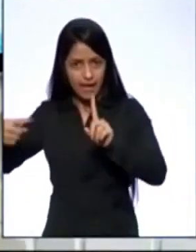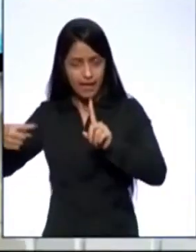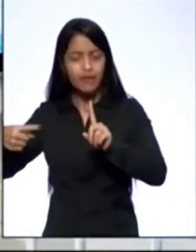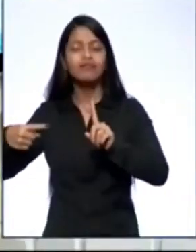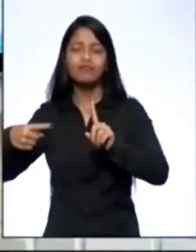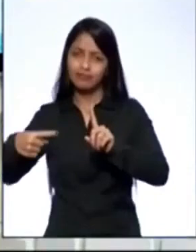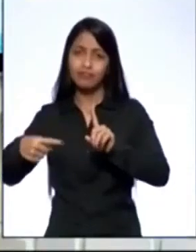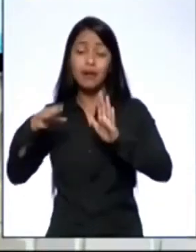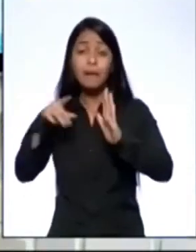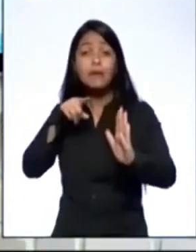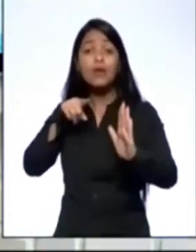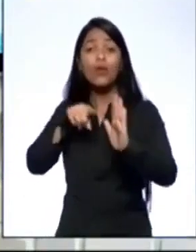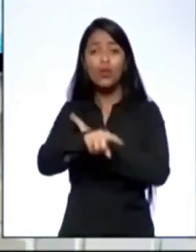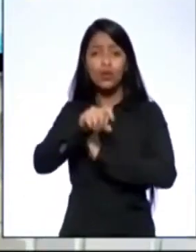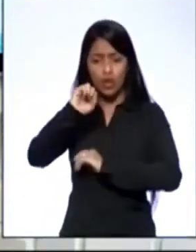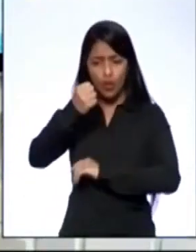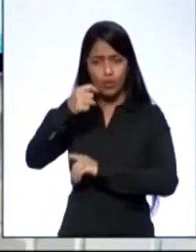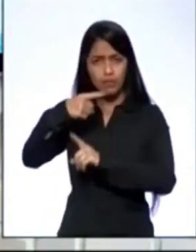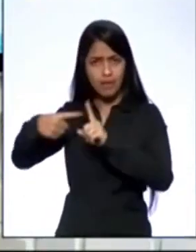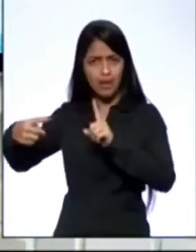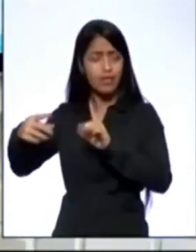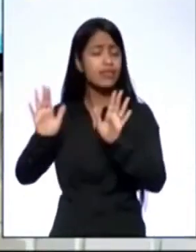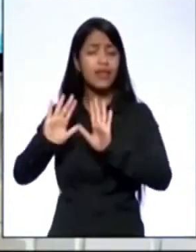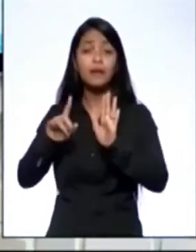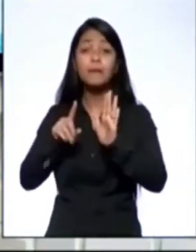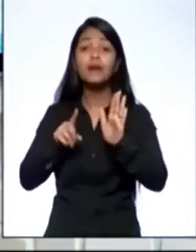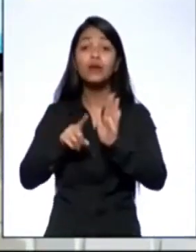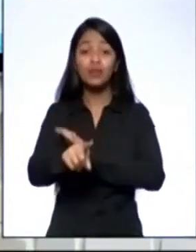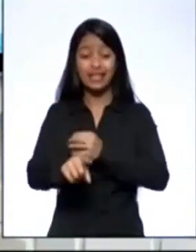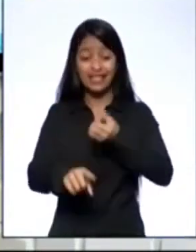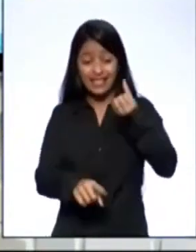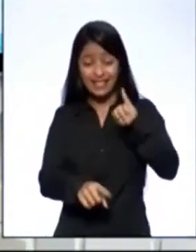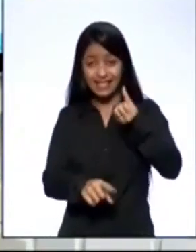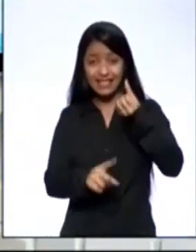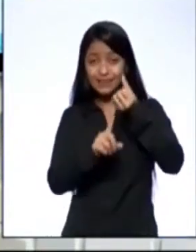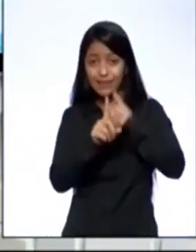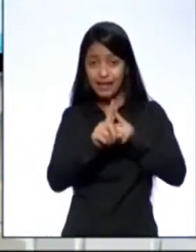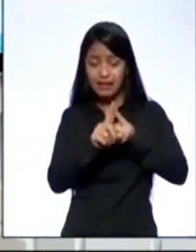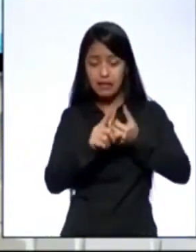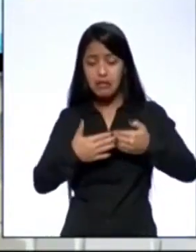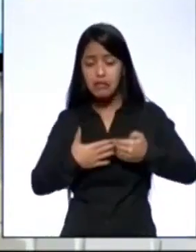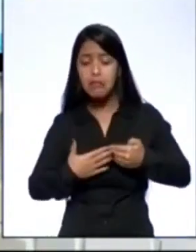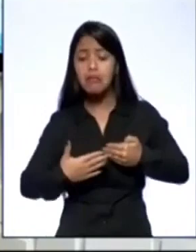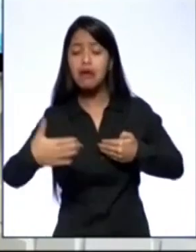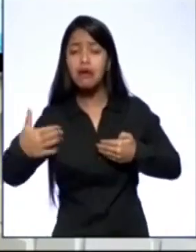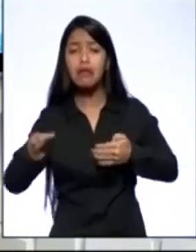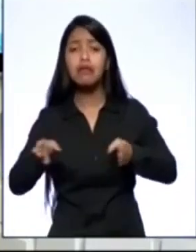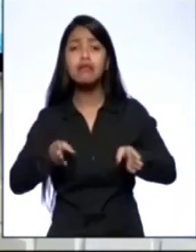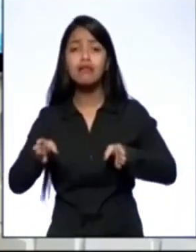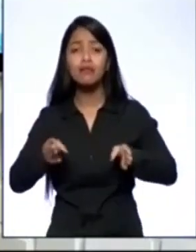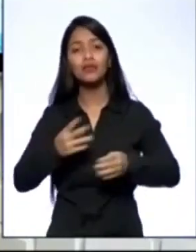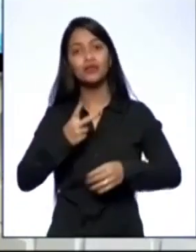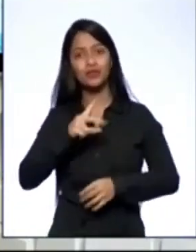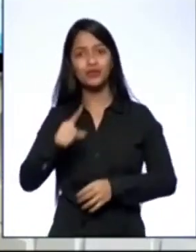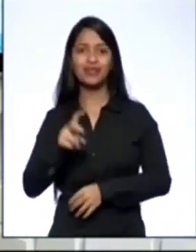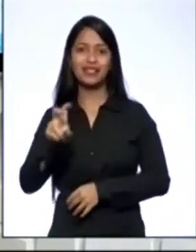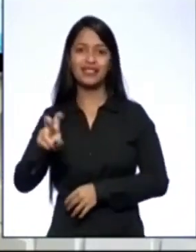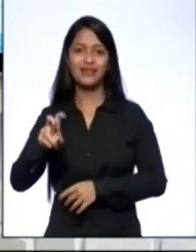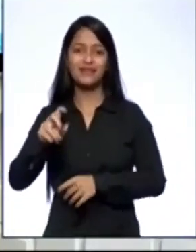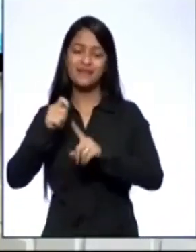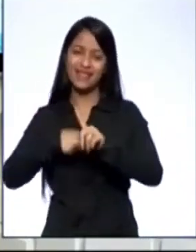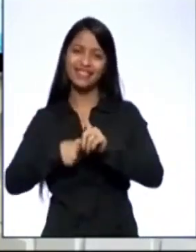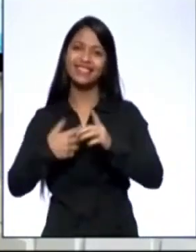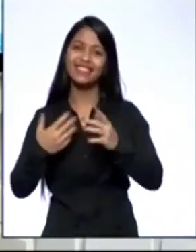após o sexto mesmo doido né agradece o Enem que não colocou alternativa 8,5